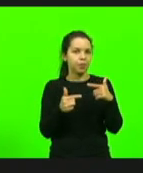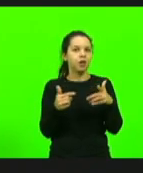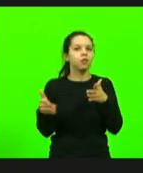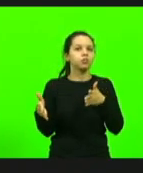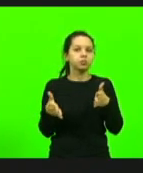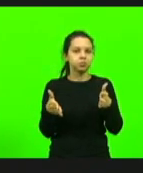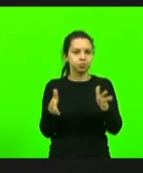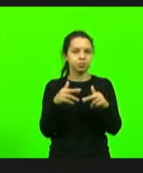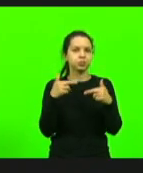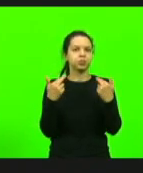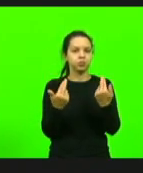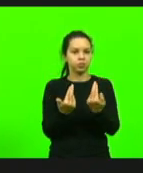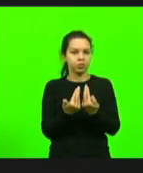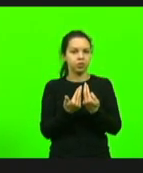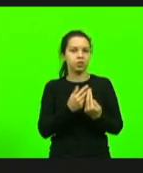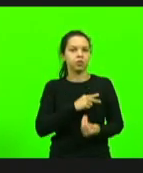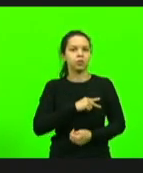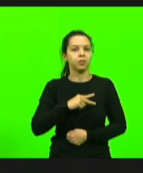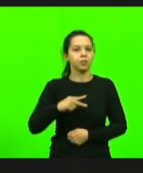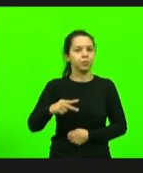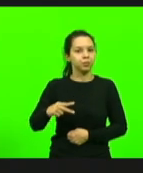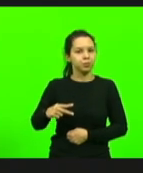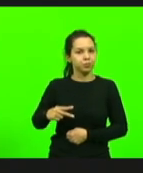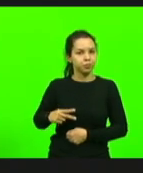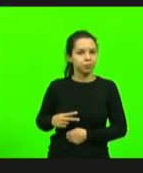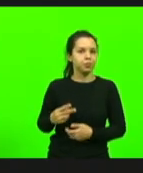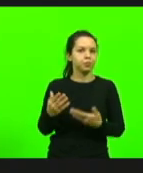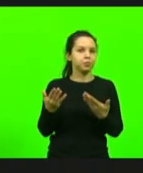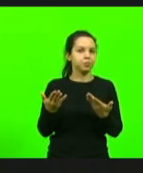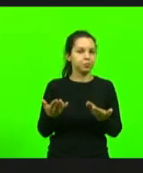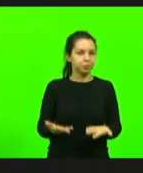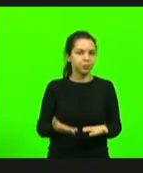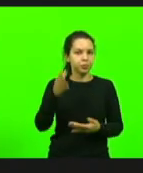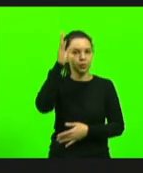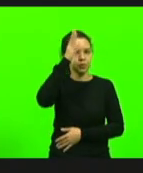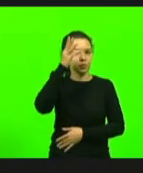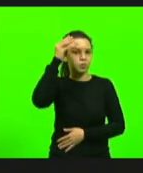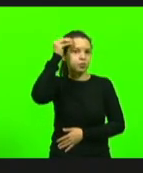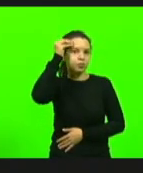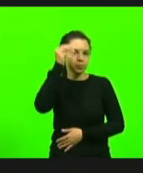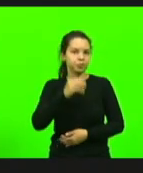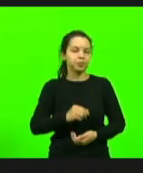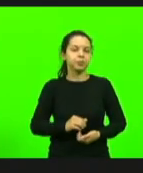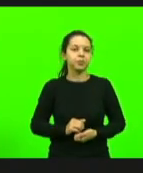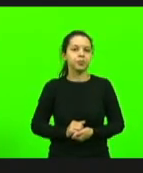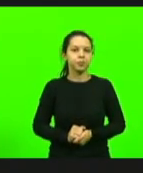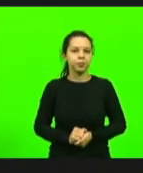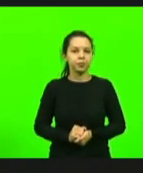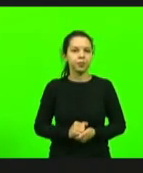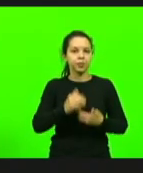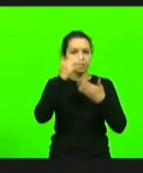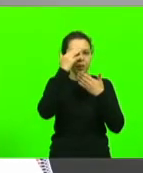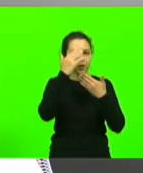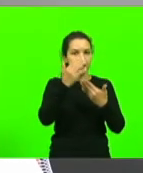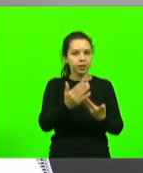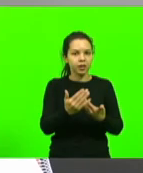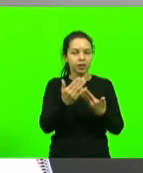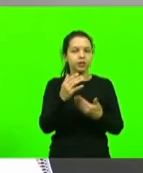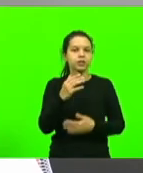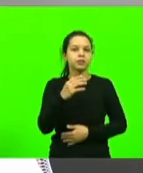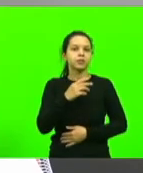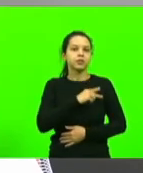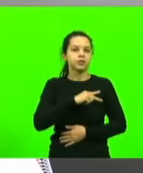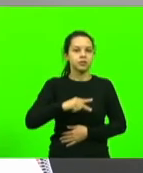essa audiência pública com a palavra Deputado a Luciano obrigada a presidente volney ver